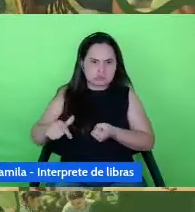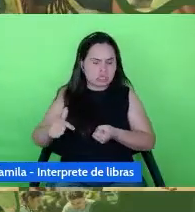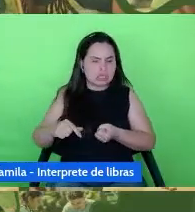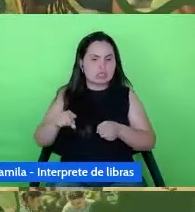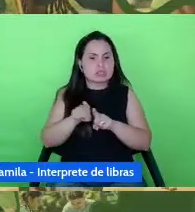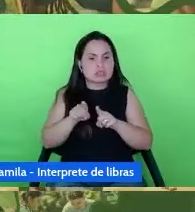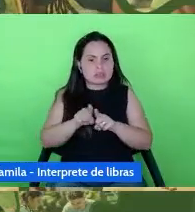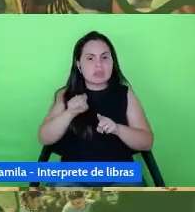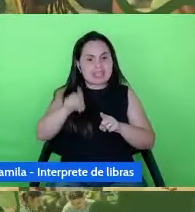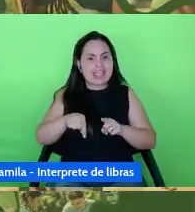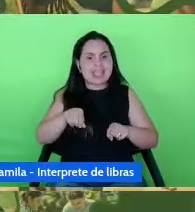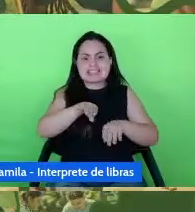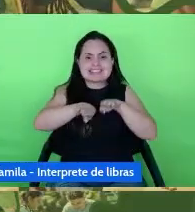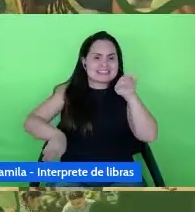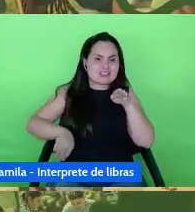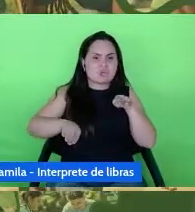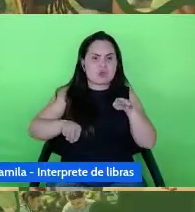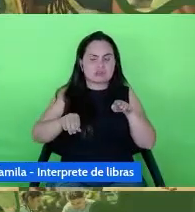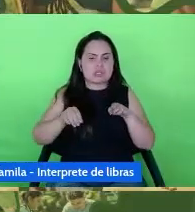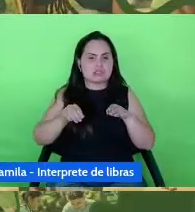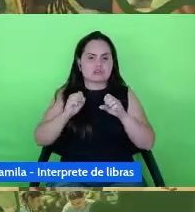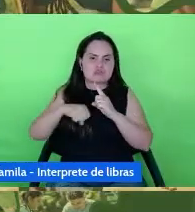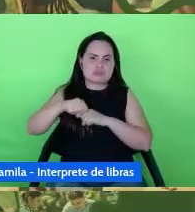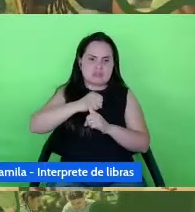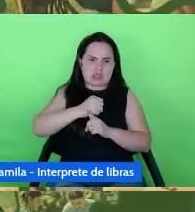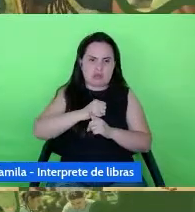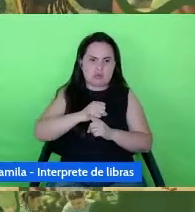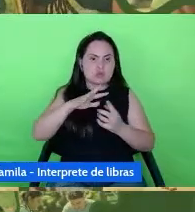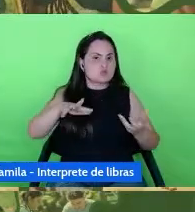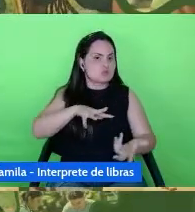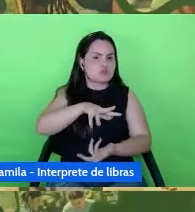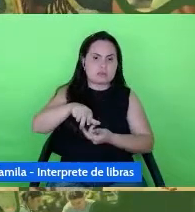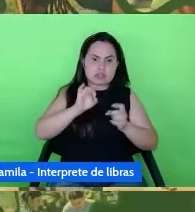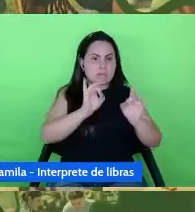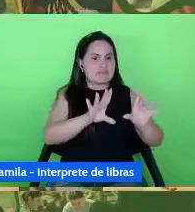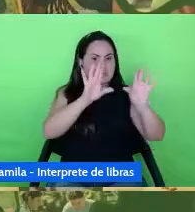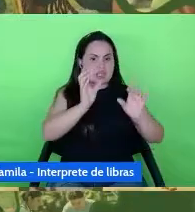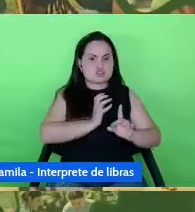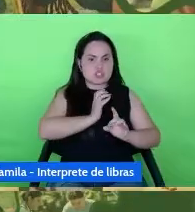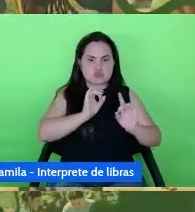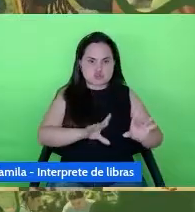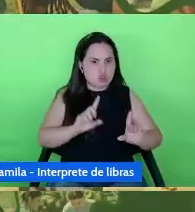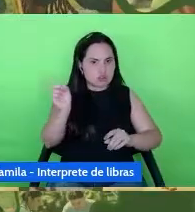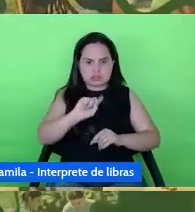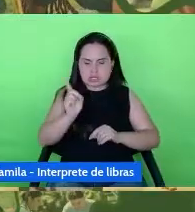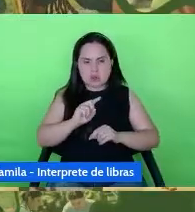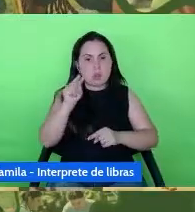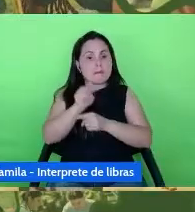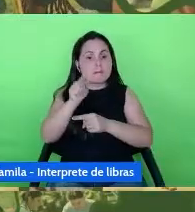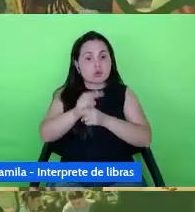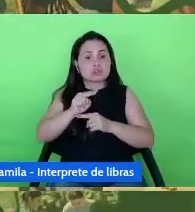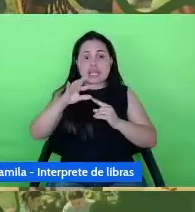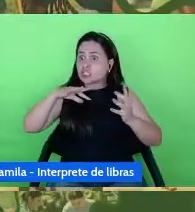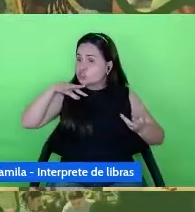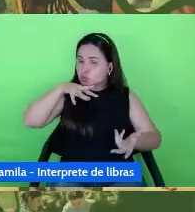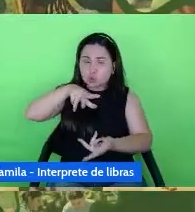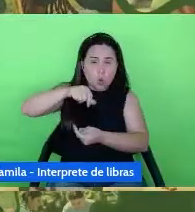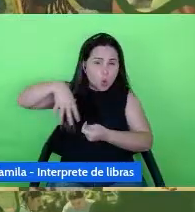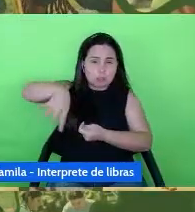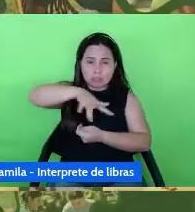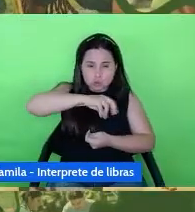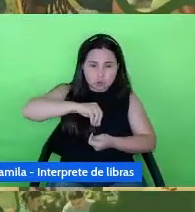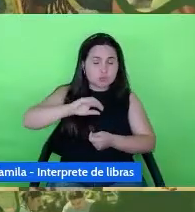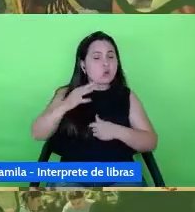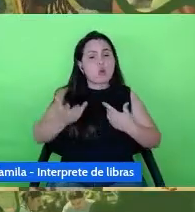de desigualdade social. Sustentabilidade não é privilégio só para rico. Ou a gente protege o planeta todo, para todo mundo, ou não